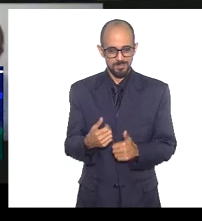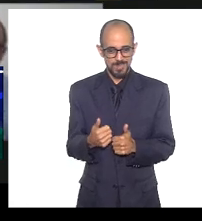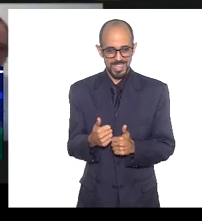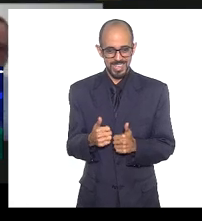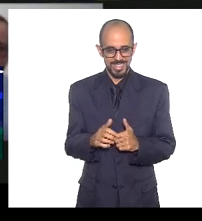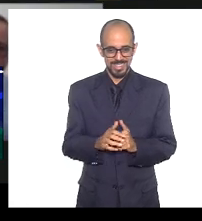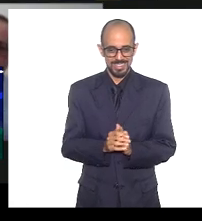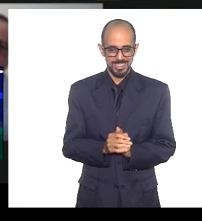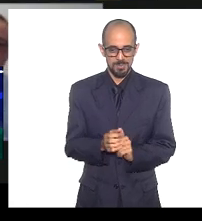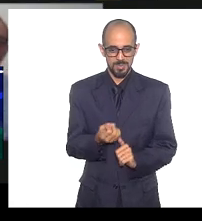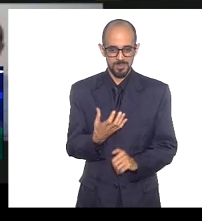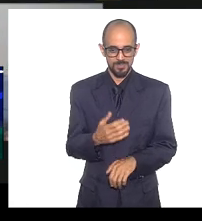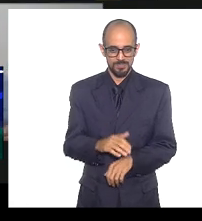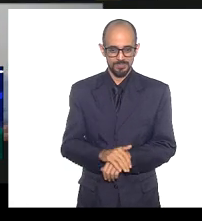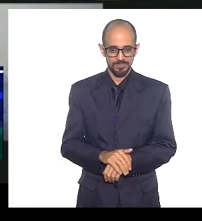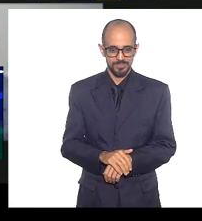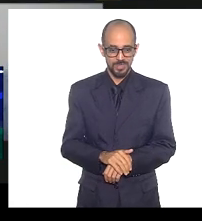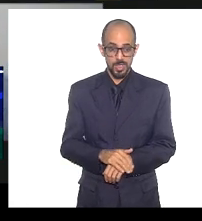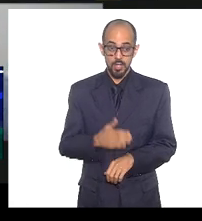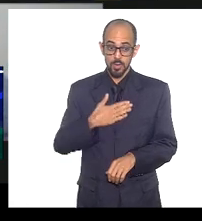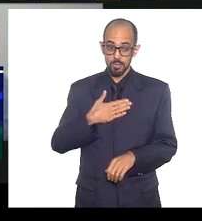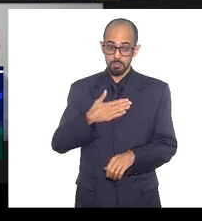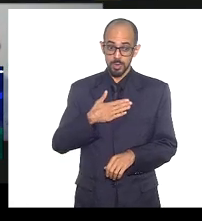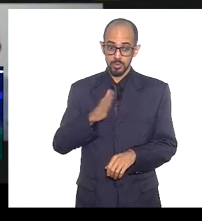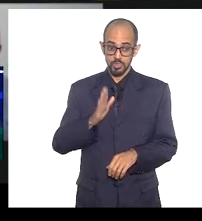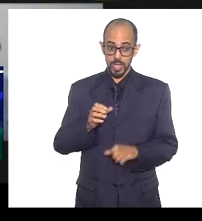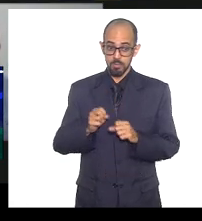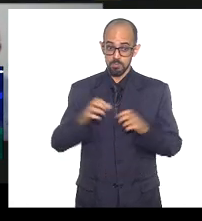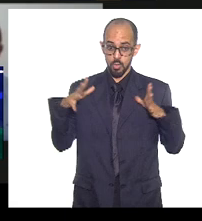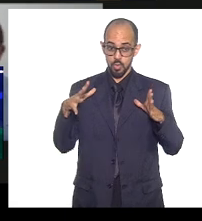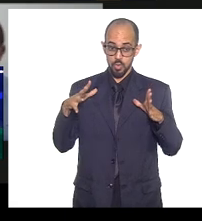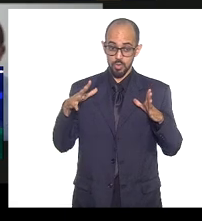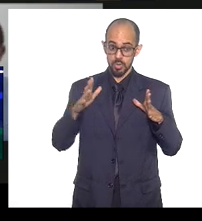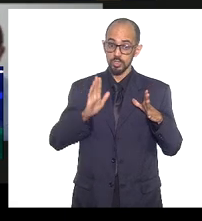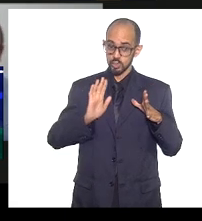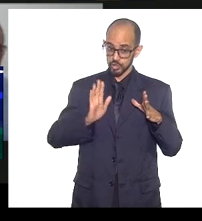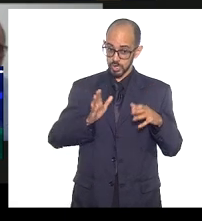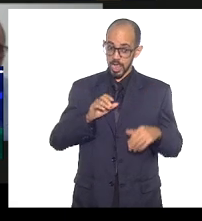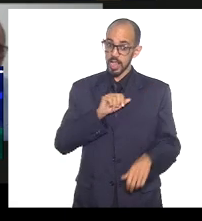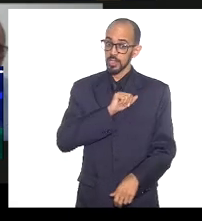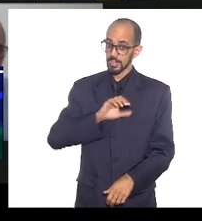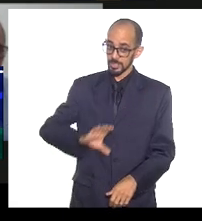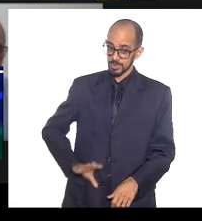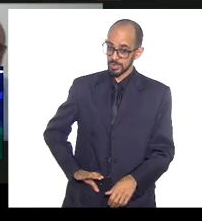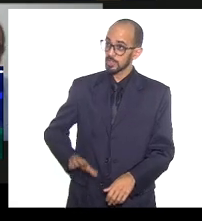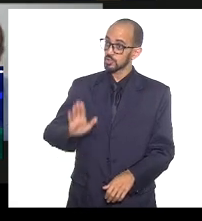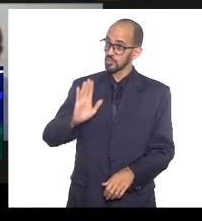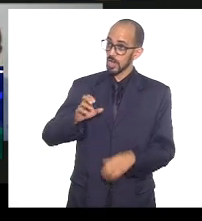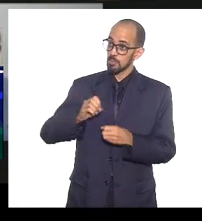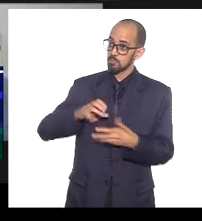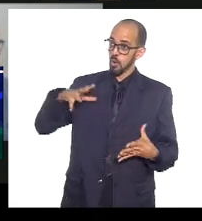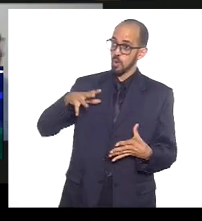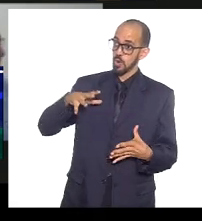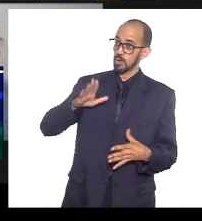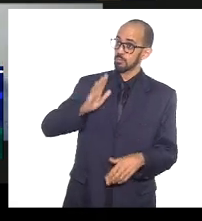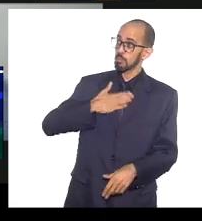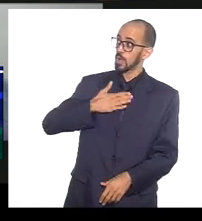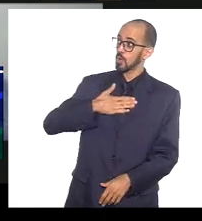Pode, pode. O meu já explodiu, hein, Siciliano? O meu gabinete já explodiu. Porque você é de arromba.